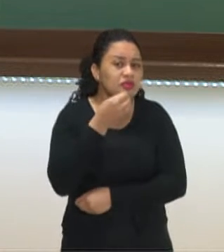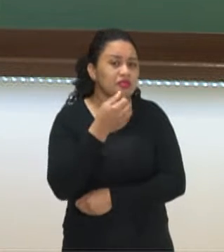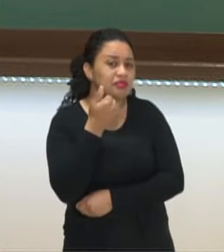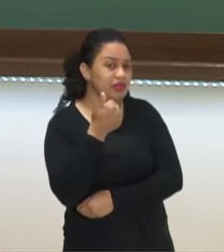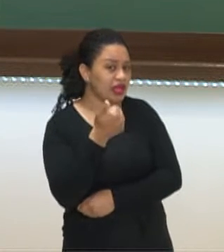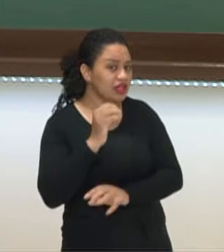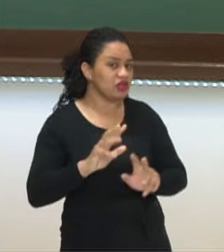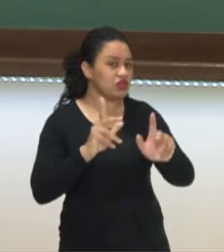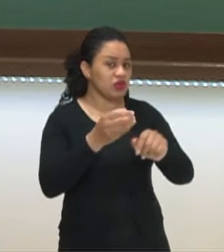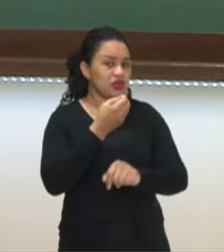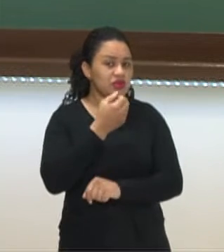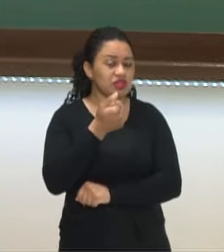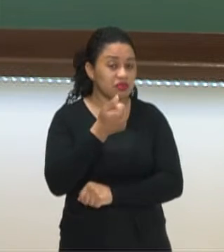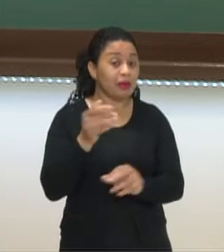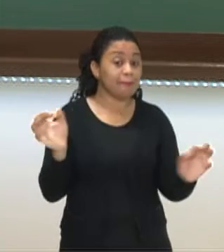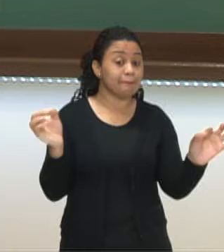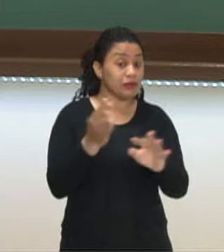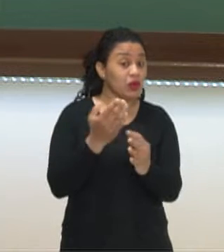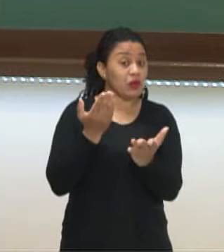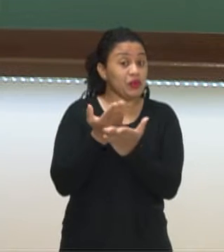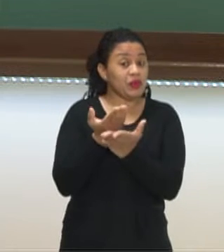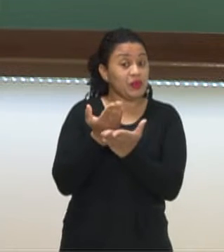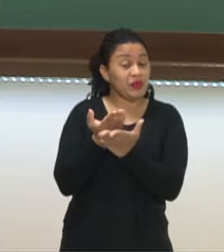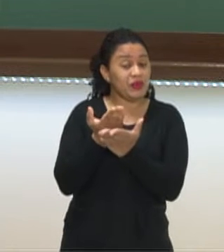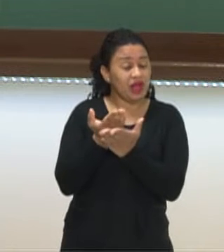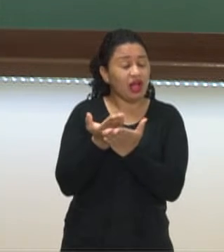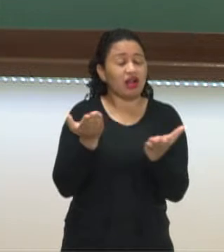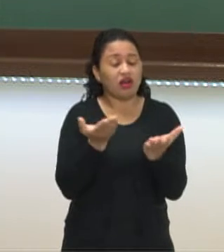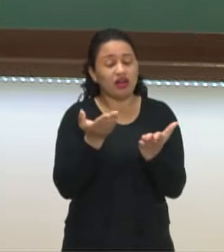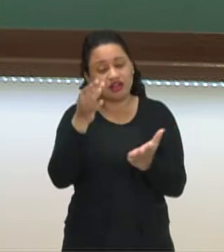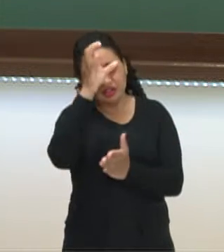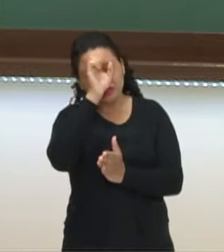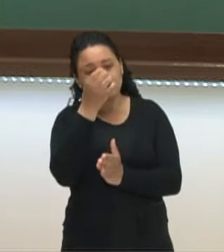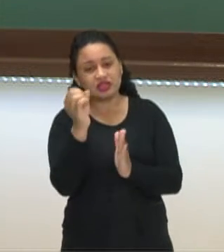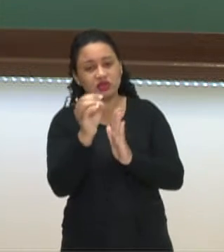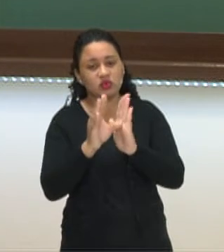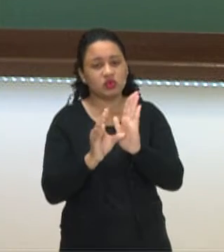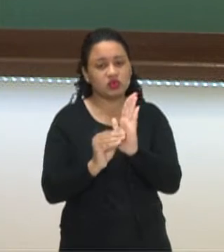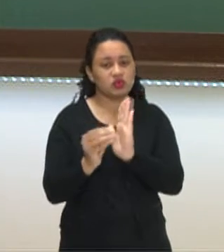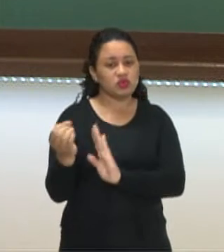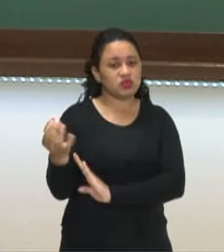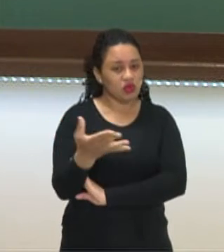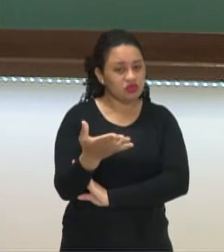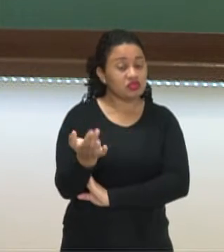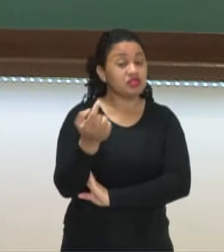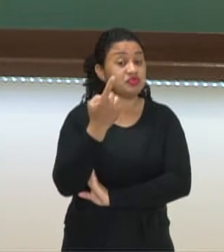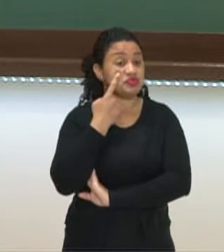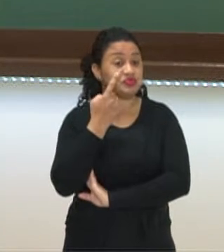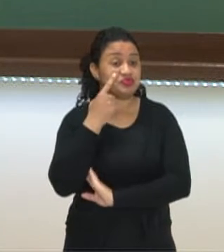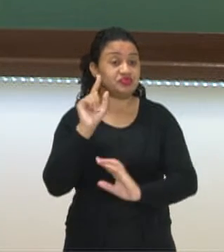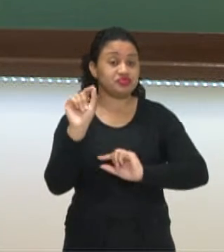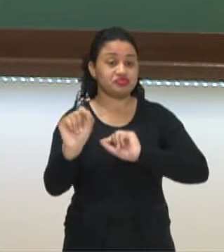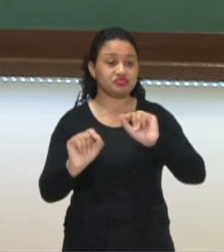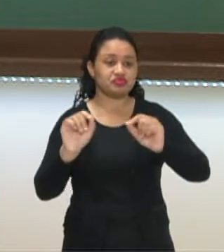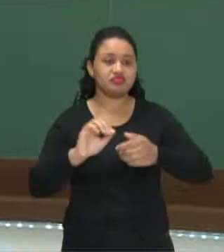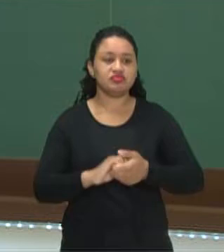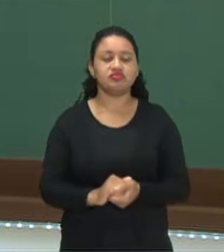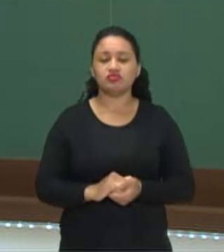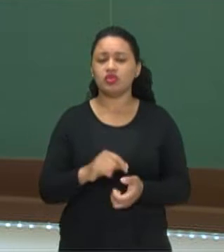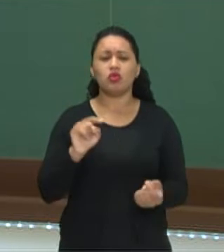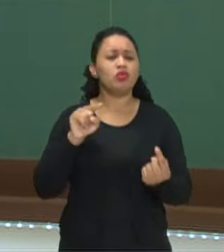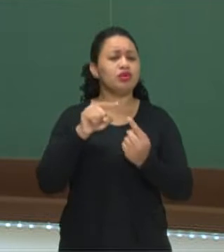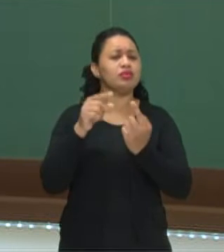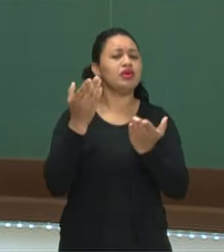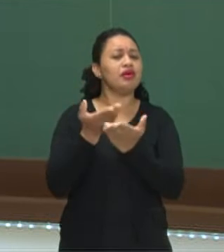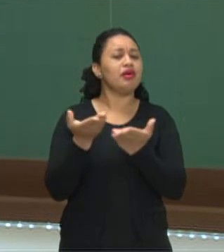ano? Estão preparados para mais um conteúdo? Então acompanhe a teacher. Os objetivos da